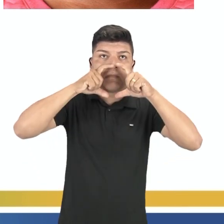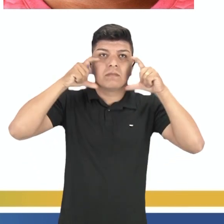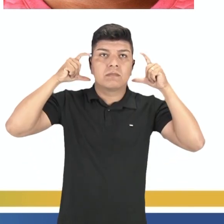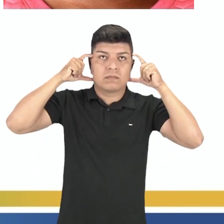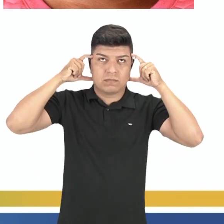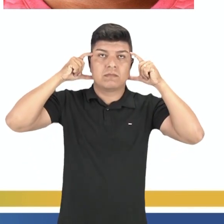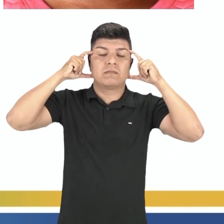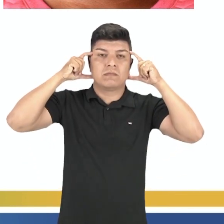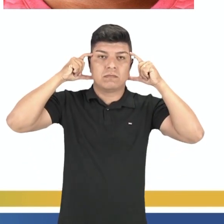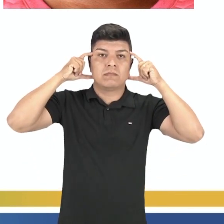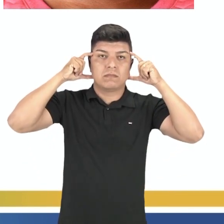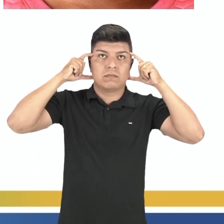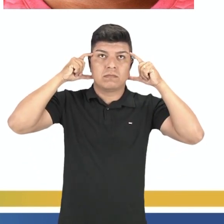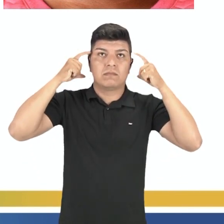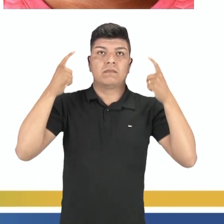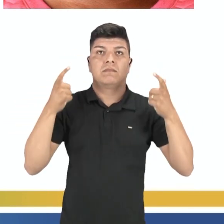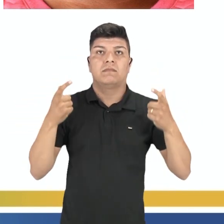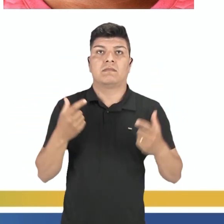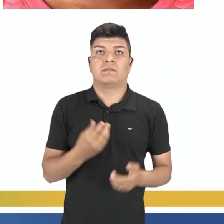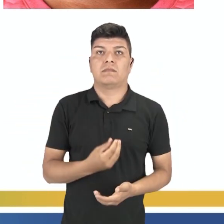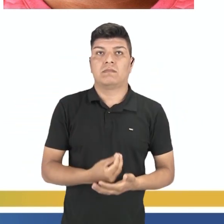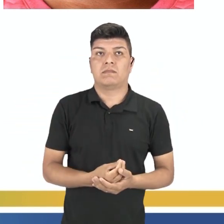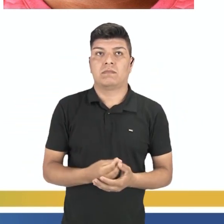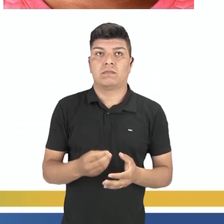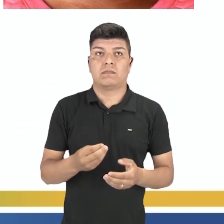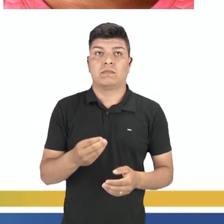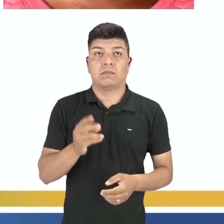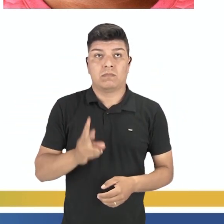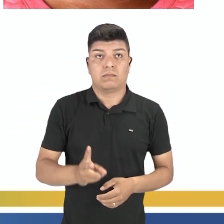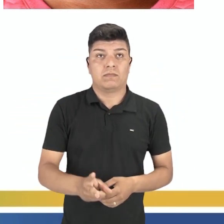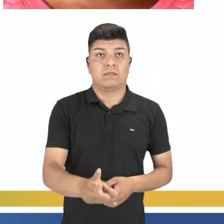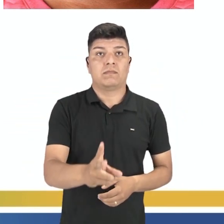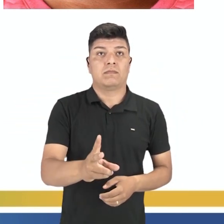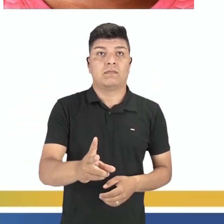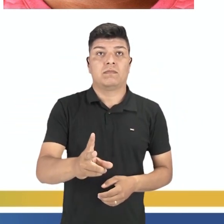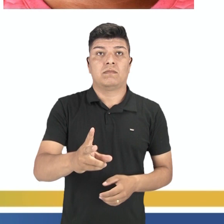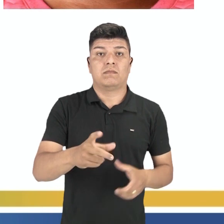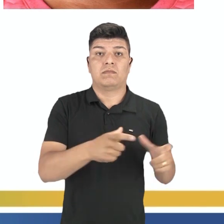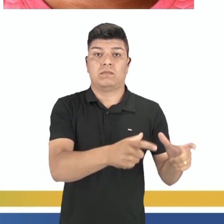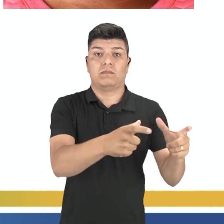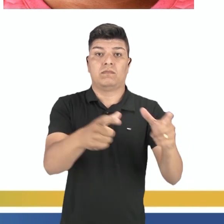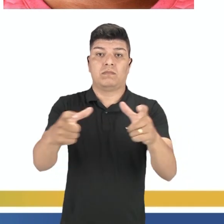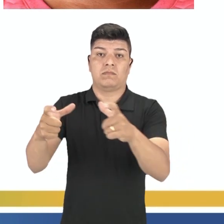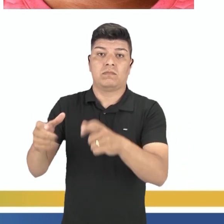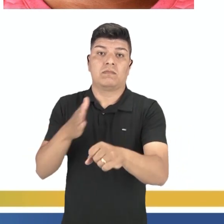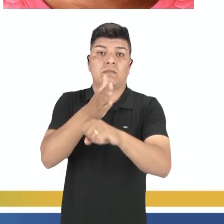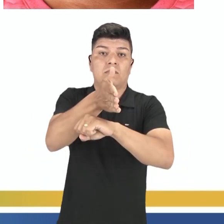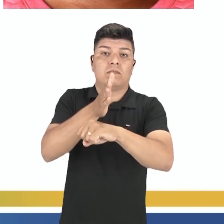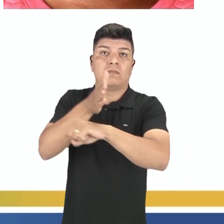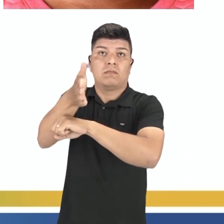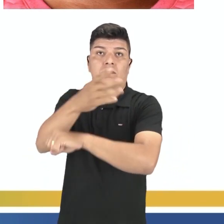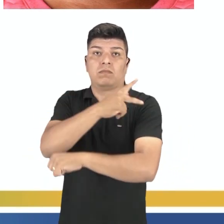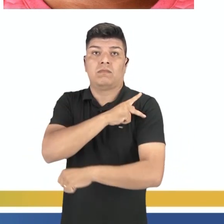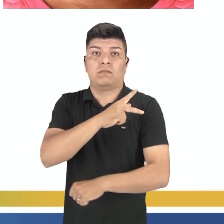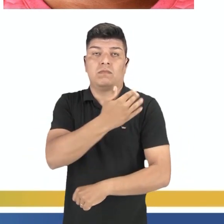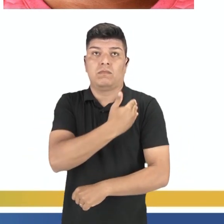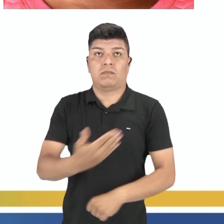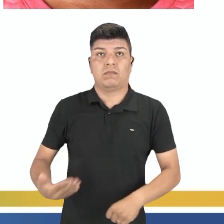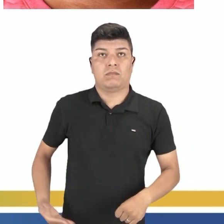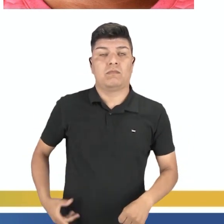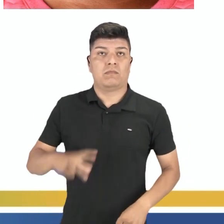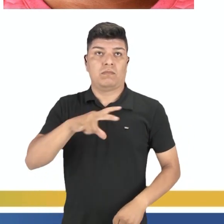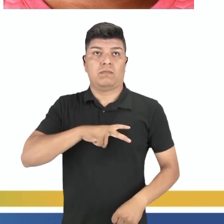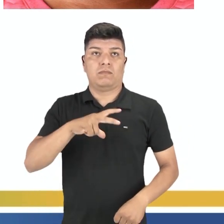de máscaras faciais para o acesso, a permanência e a circulação em locais e estabelecimentos públicos e